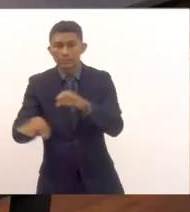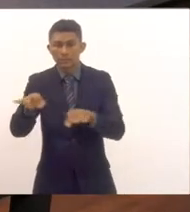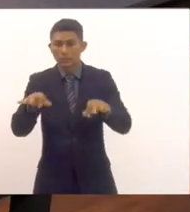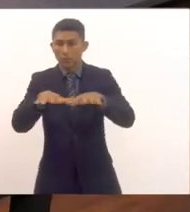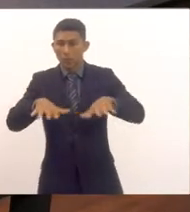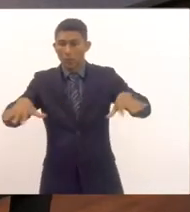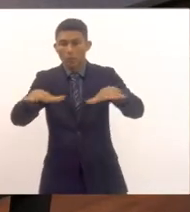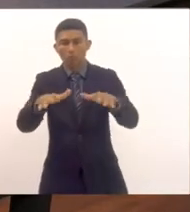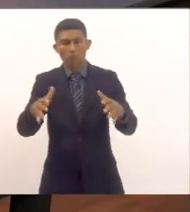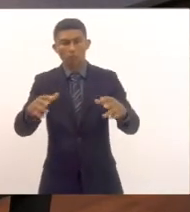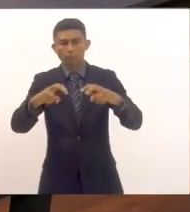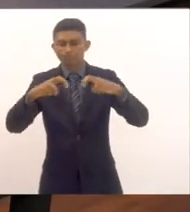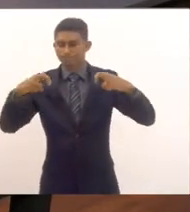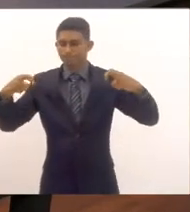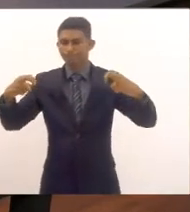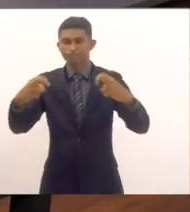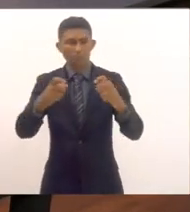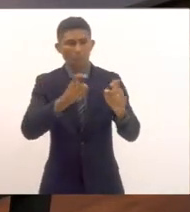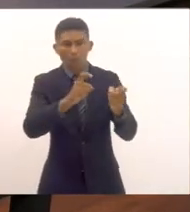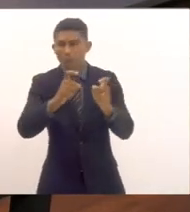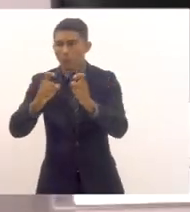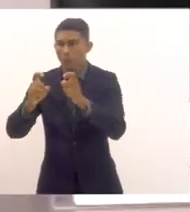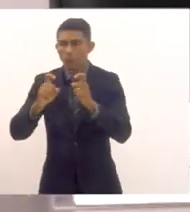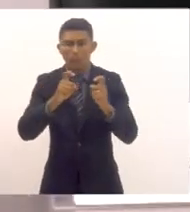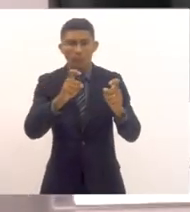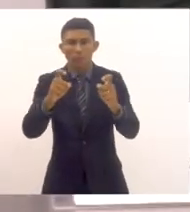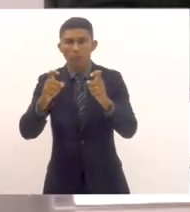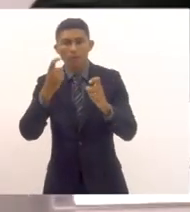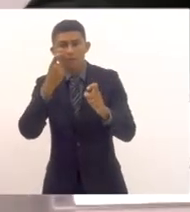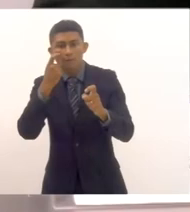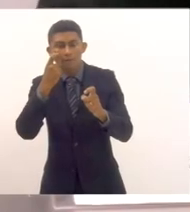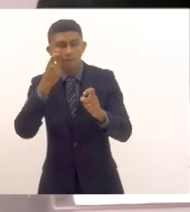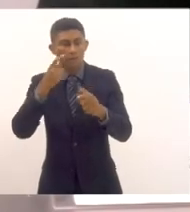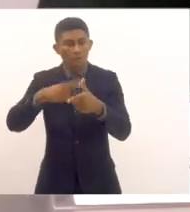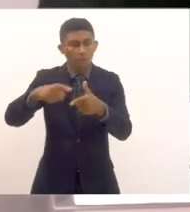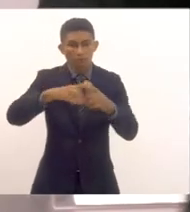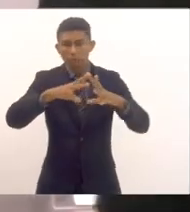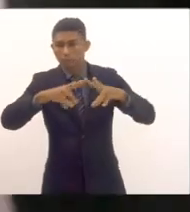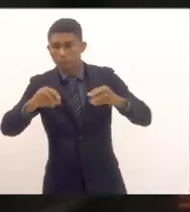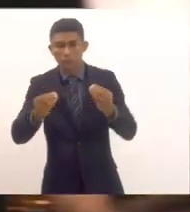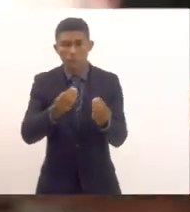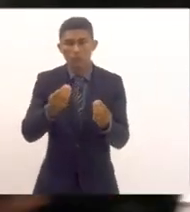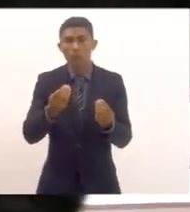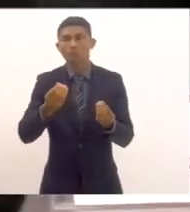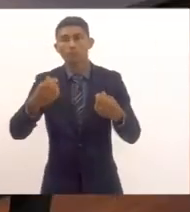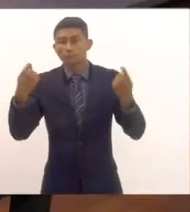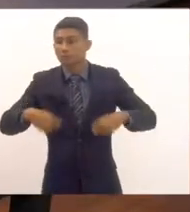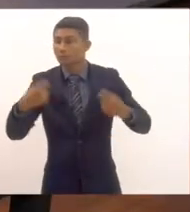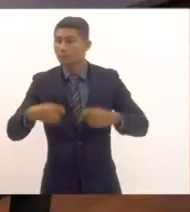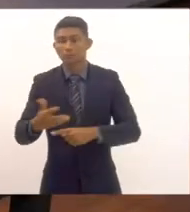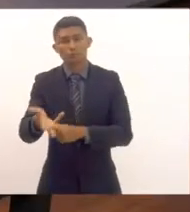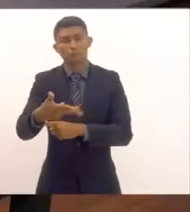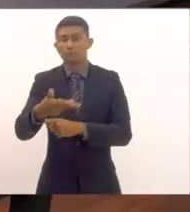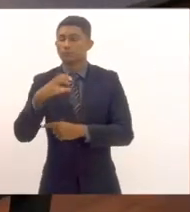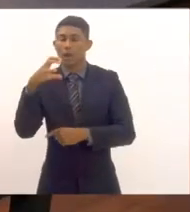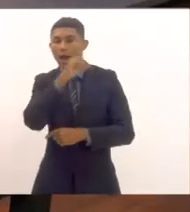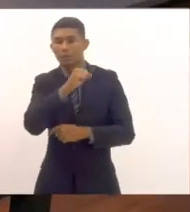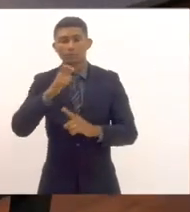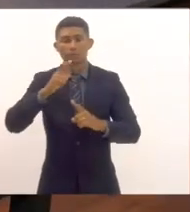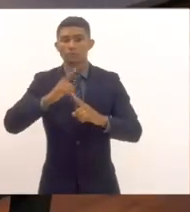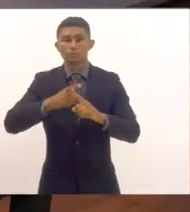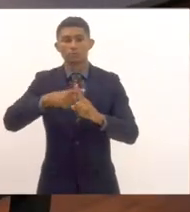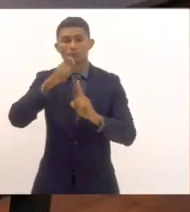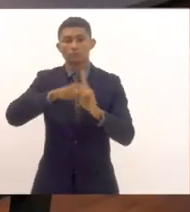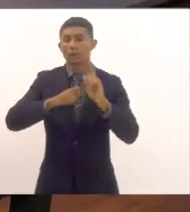sentados para discutir a mesma questão eu arrumo encontrar mais rápido essa saída por isso que a burocracia de morar em abril foi falado sobre isso